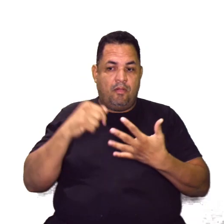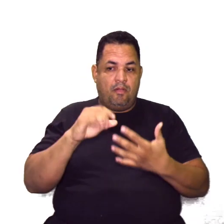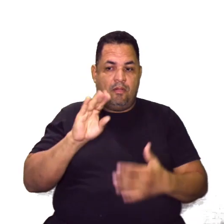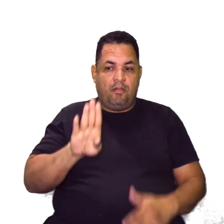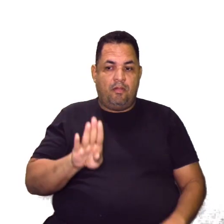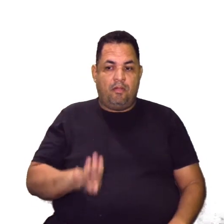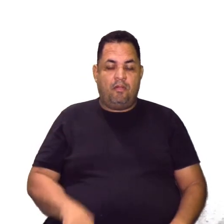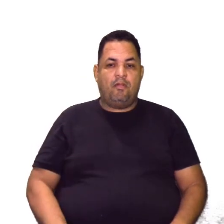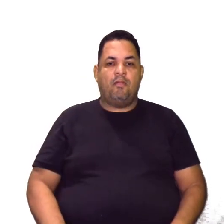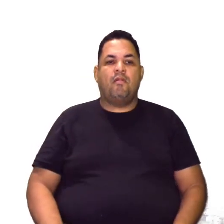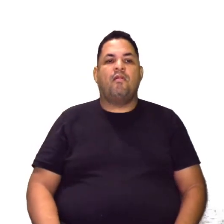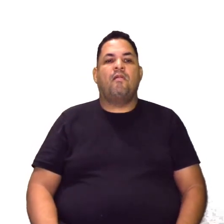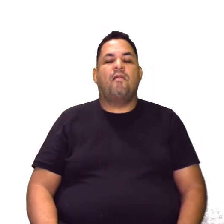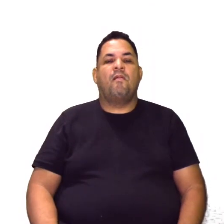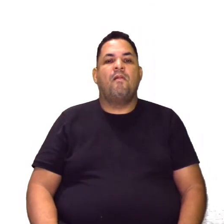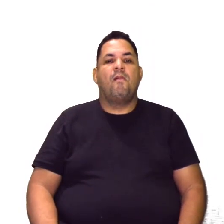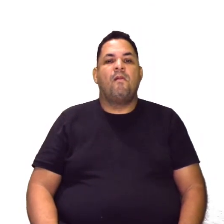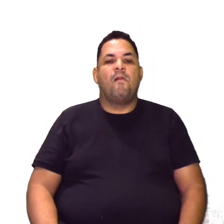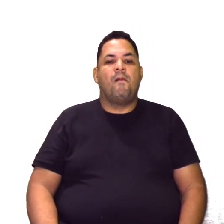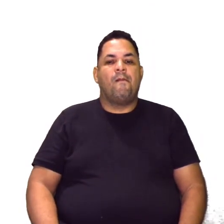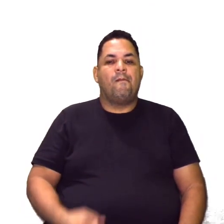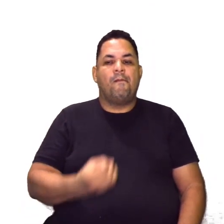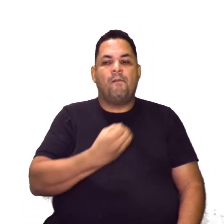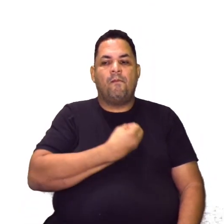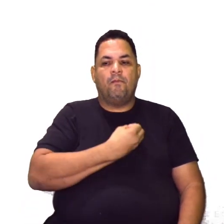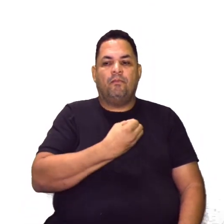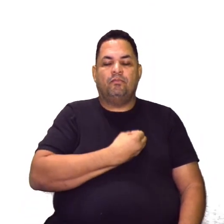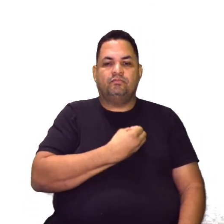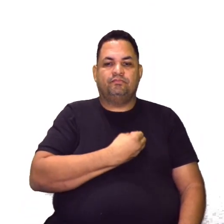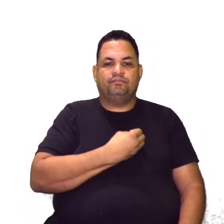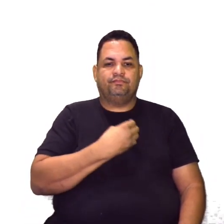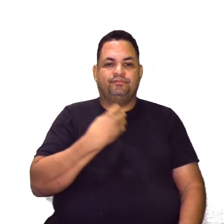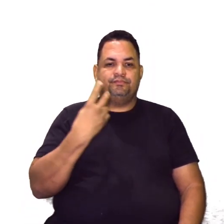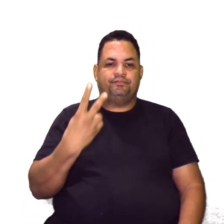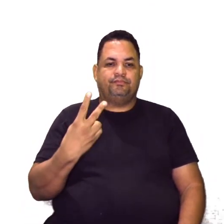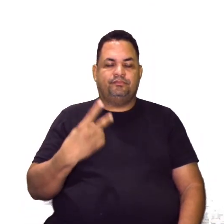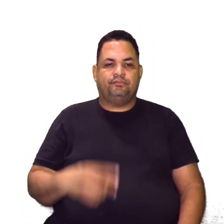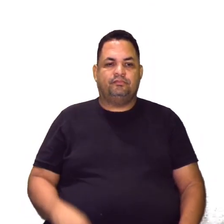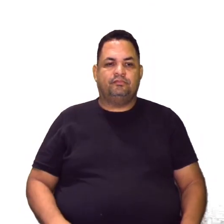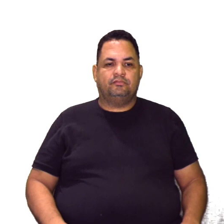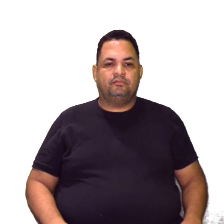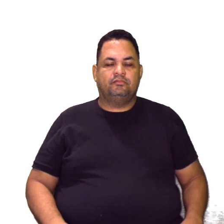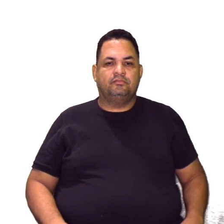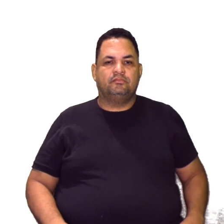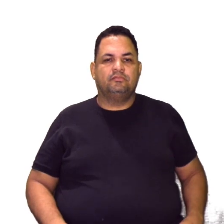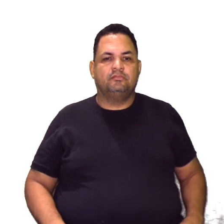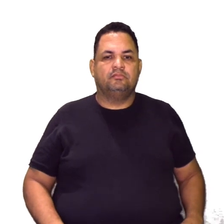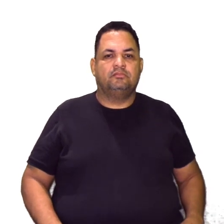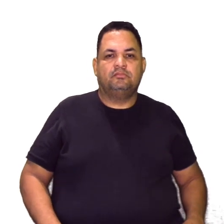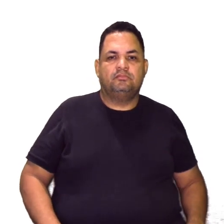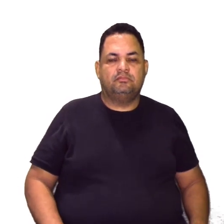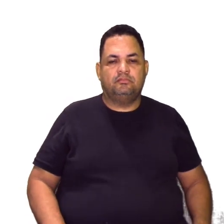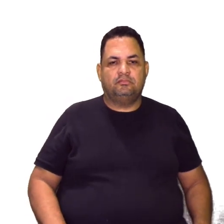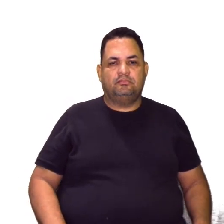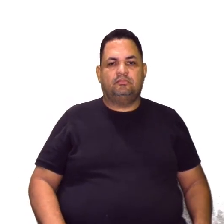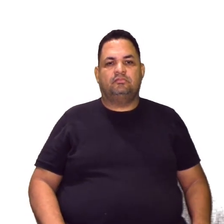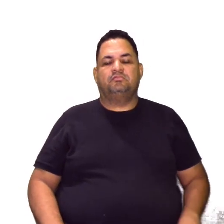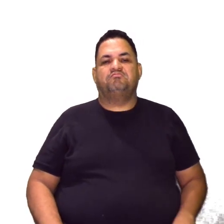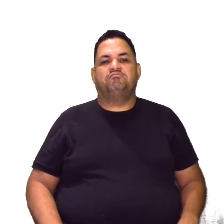Valeu? E aí vamos para a segunda questão. Na segunda questão, dizemos o seguinte.